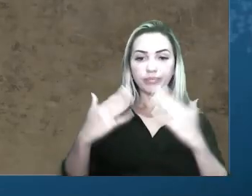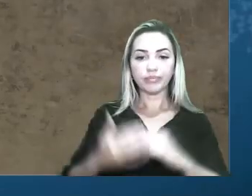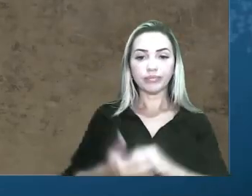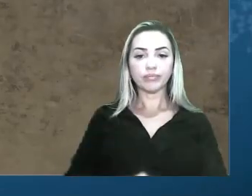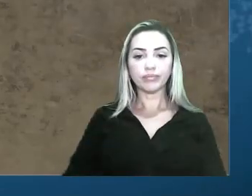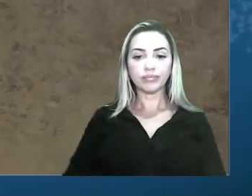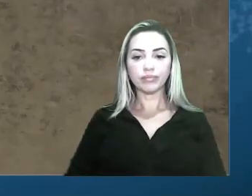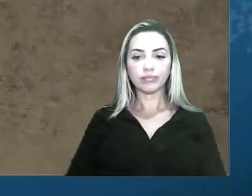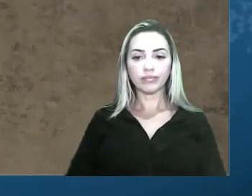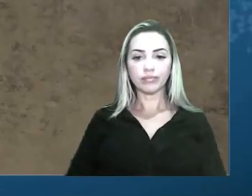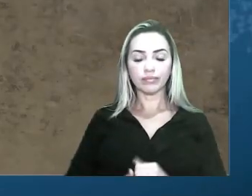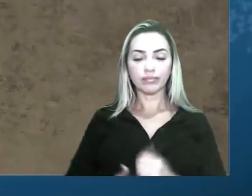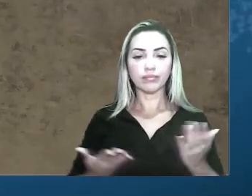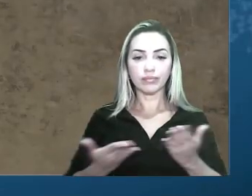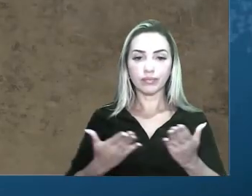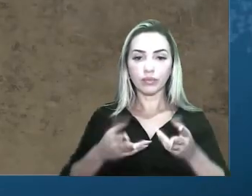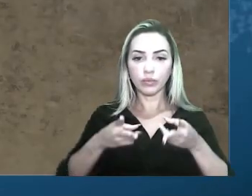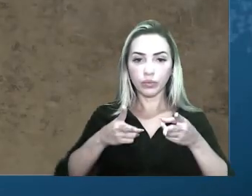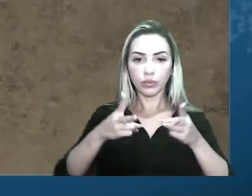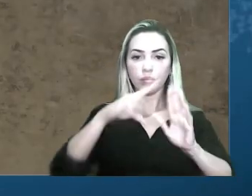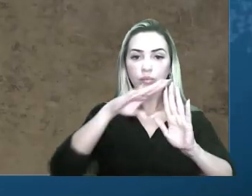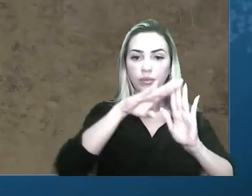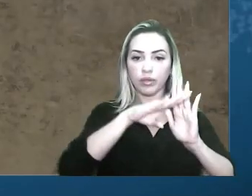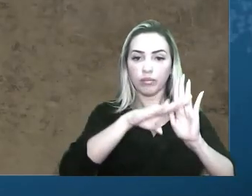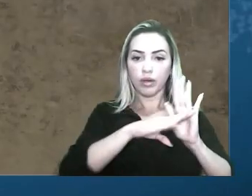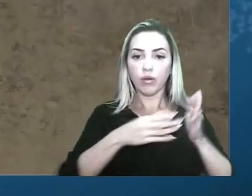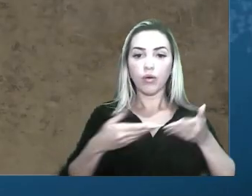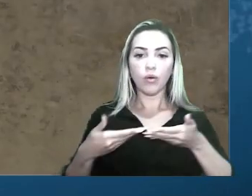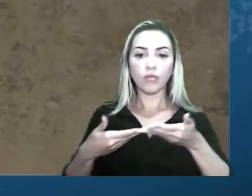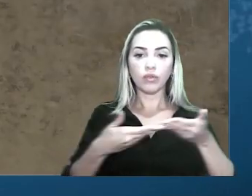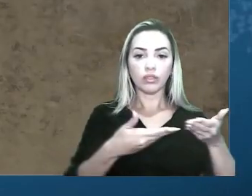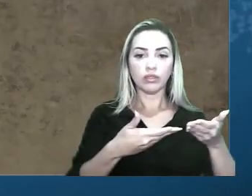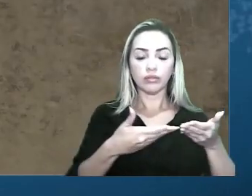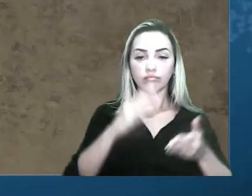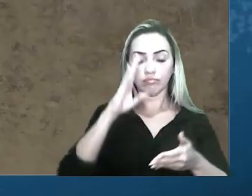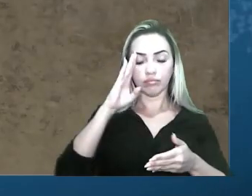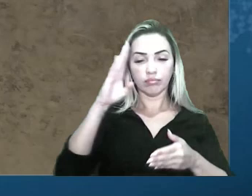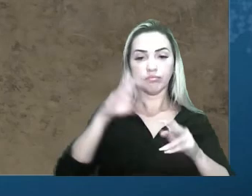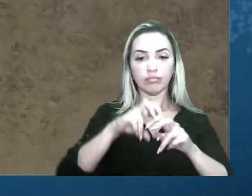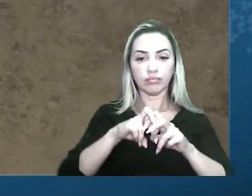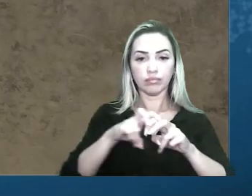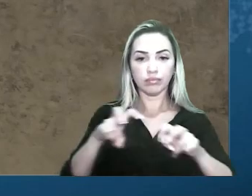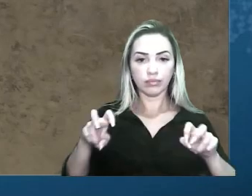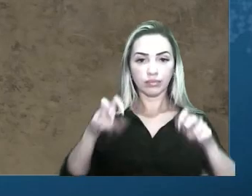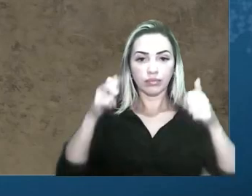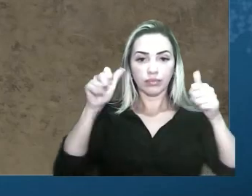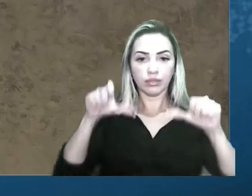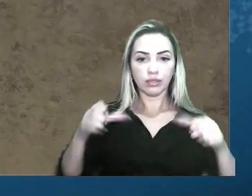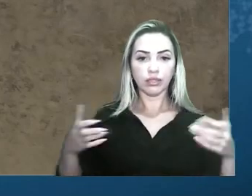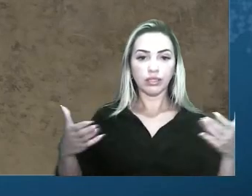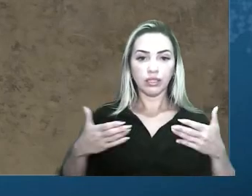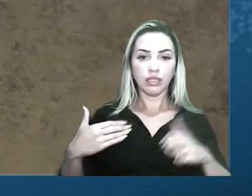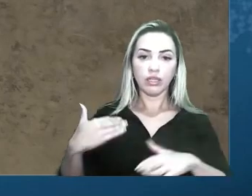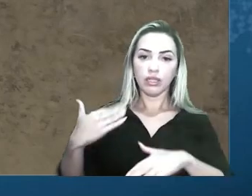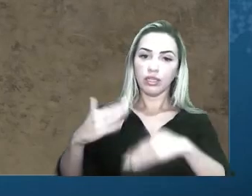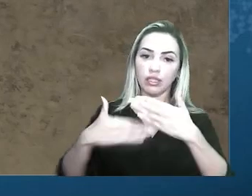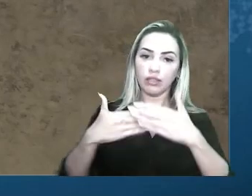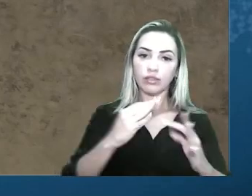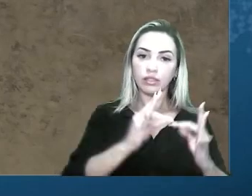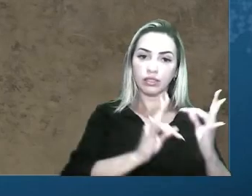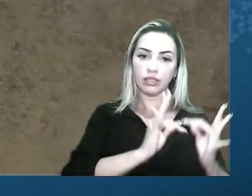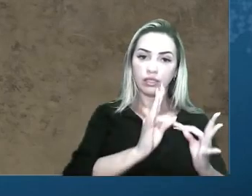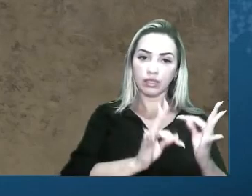Bem, dando continuidade à programação, convidamos como chair do próximo painel Advanced Therapy in